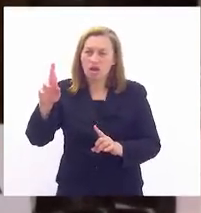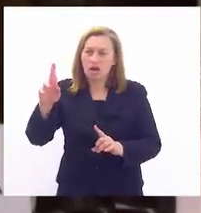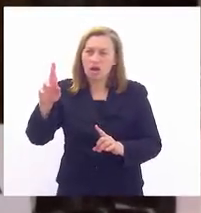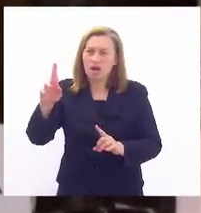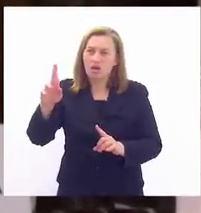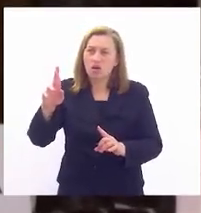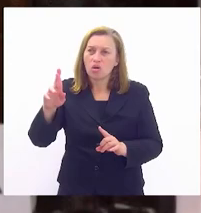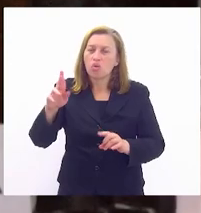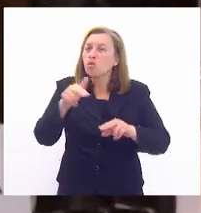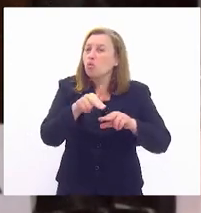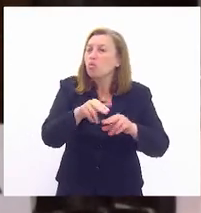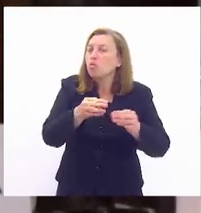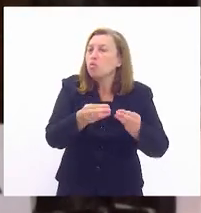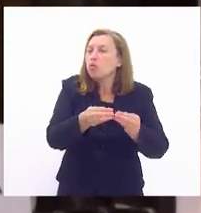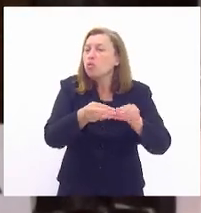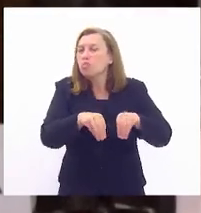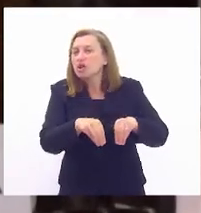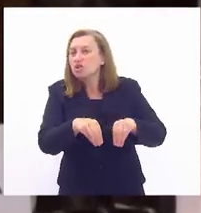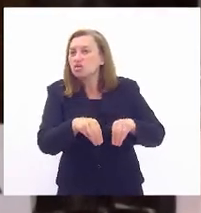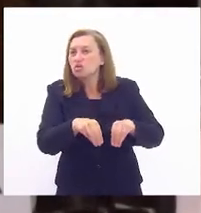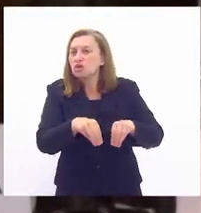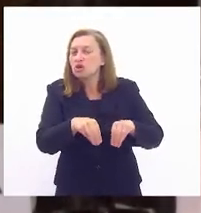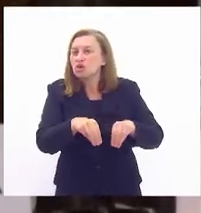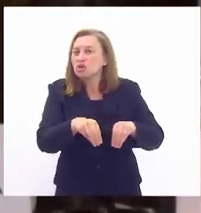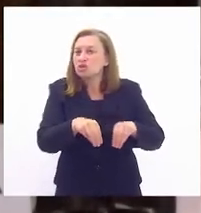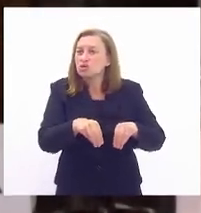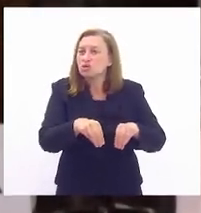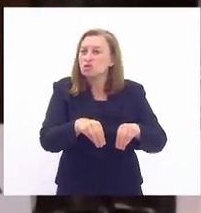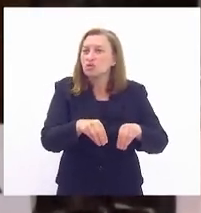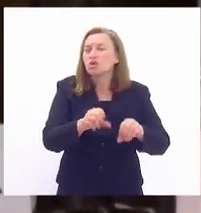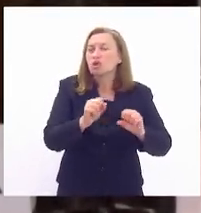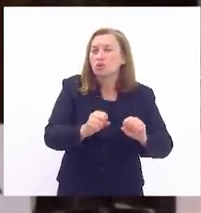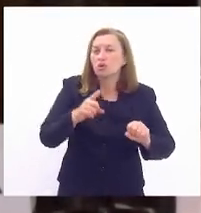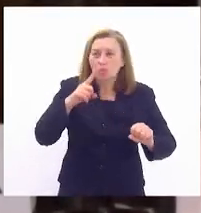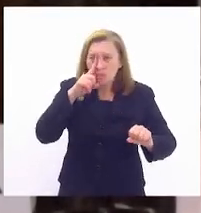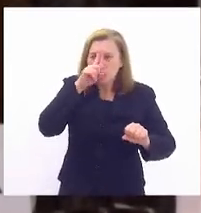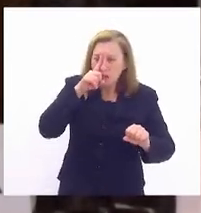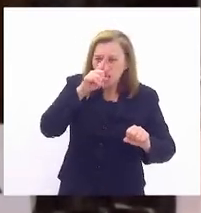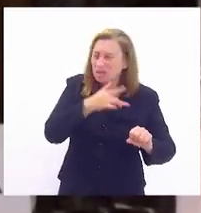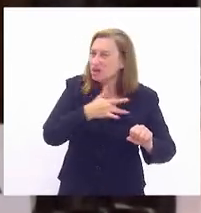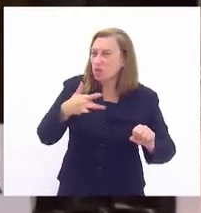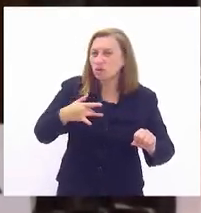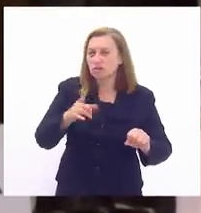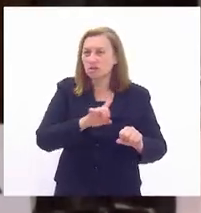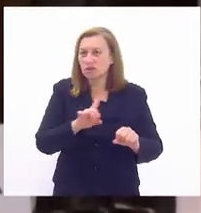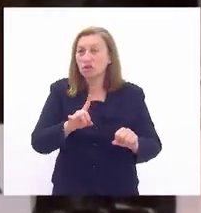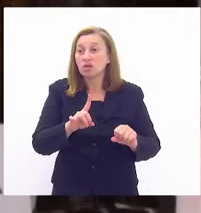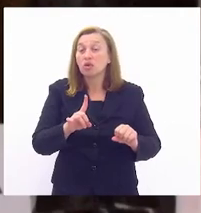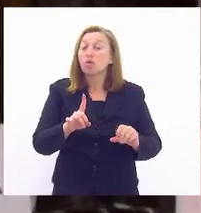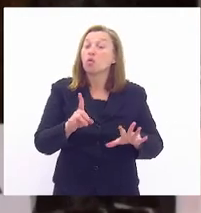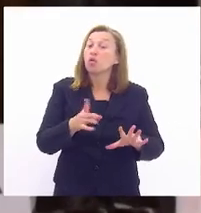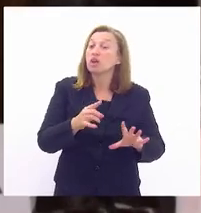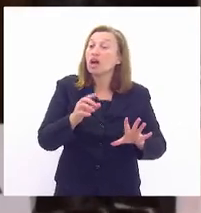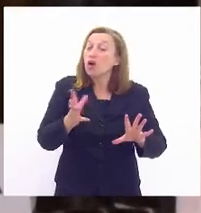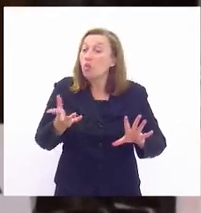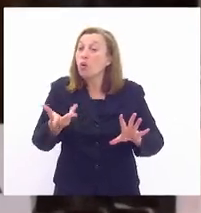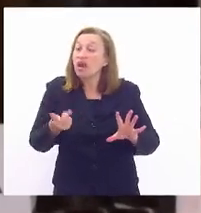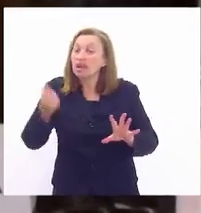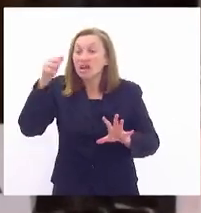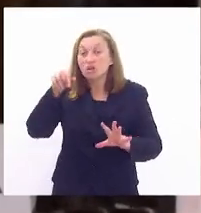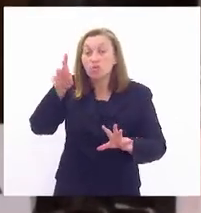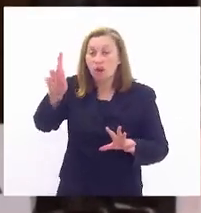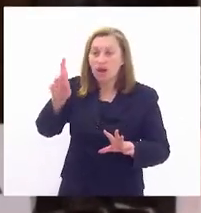que pode causar um dano, um risco ao dano à saúde. É isso que o índice de qualidade do ar quer